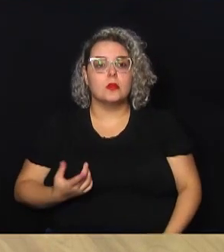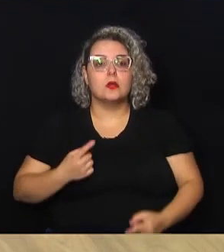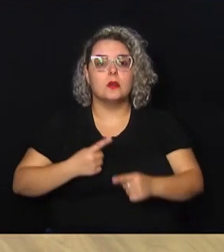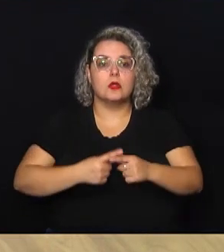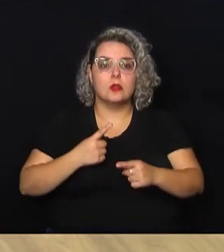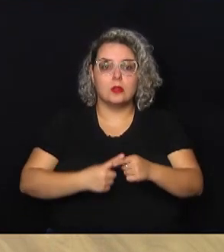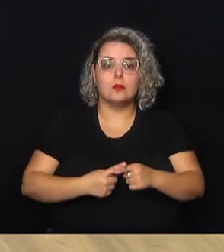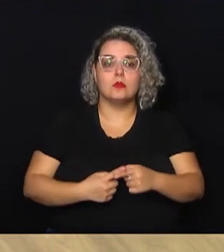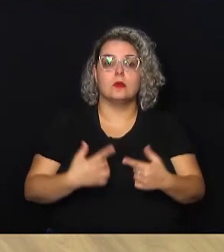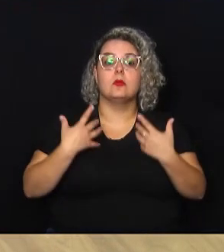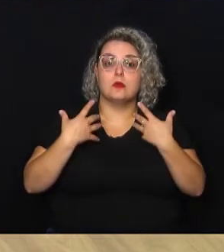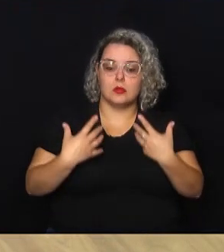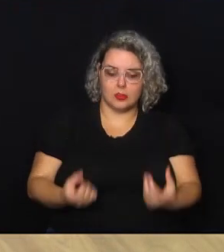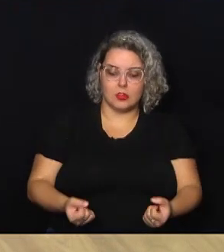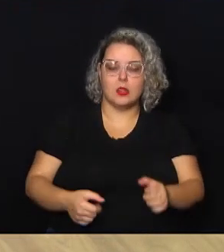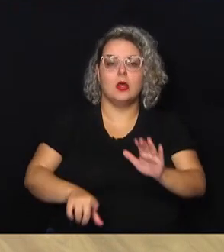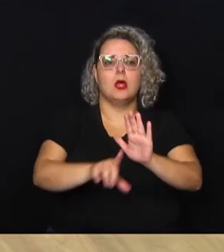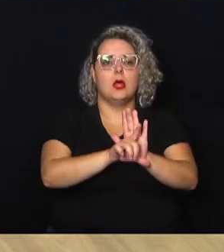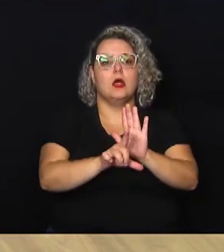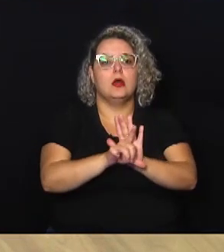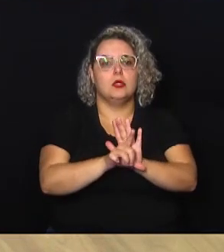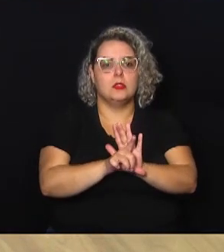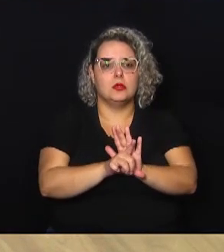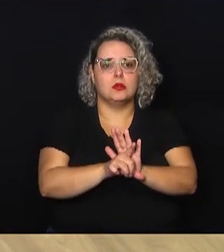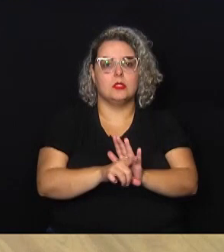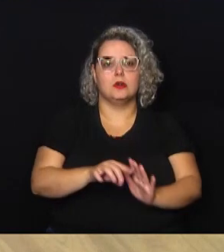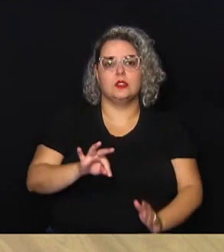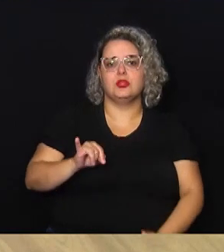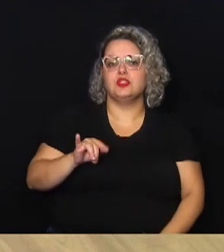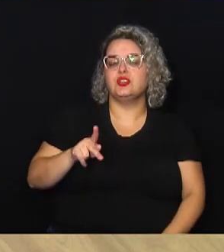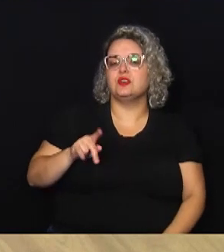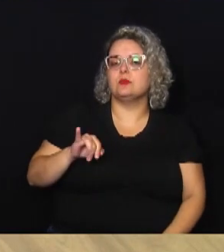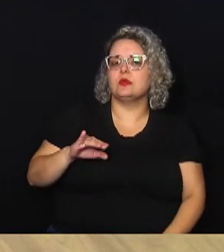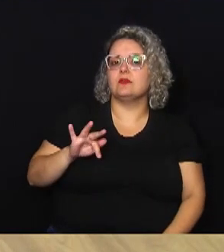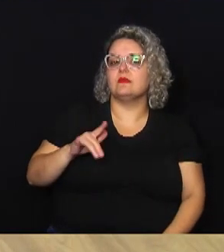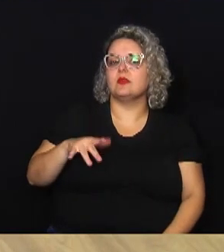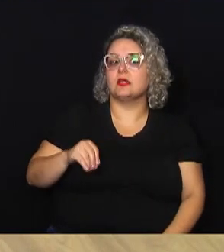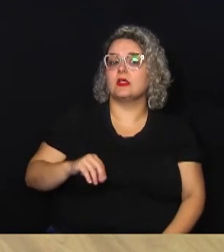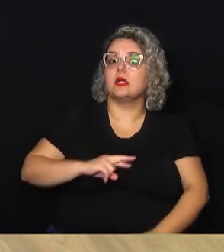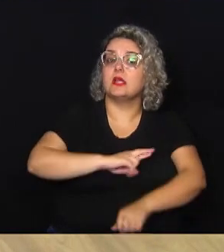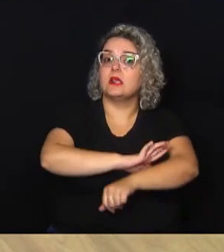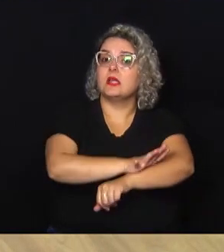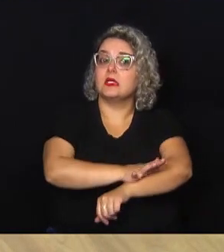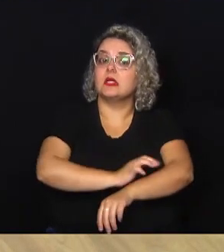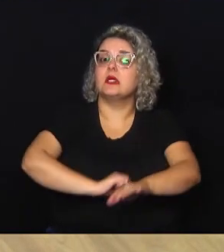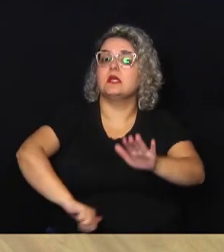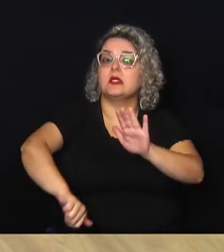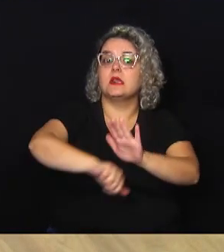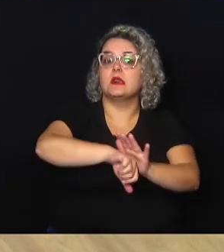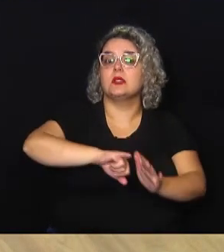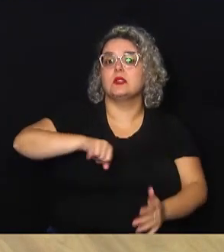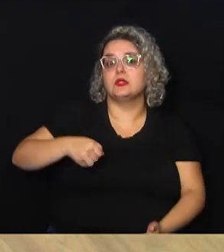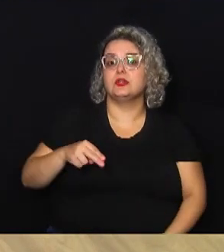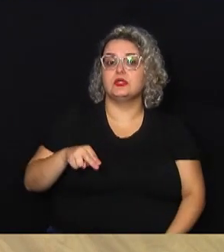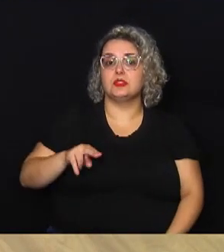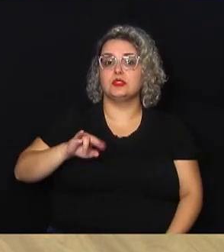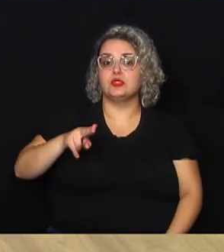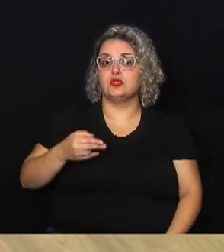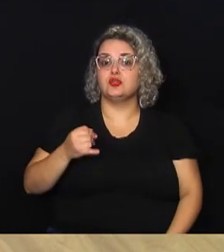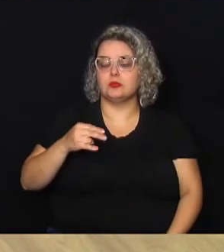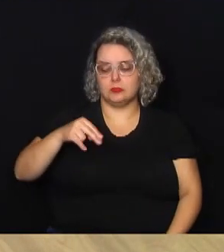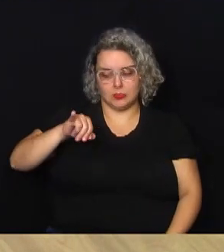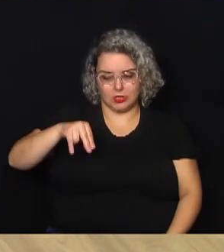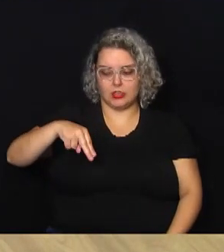foi sancionada a Lei que tipifica como racismo crime de injúria né Então olha só